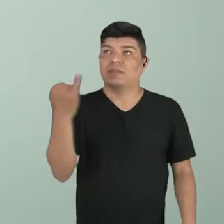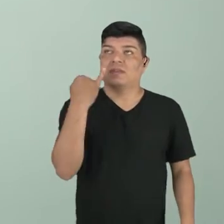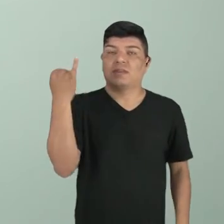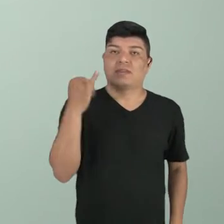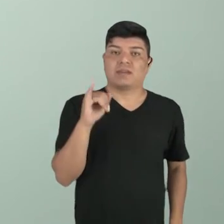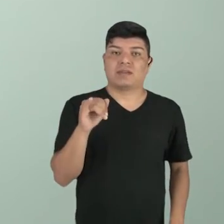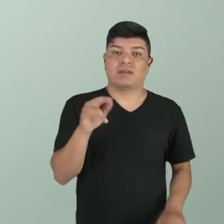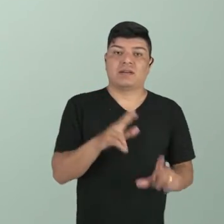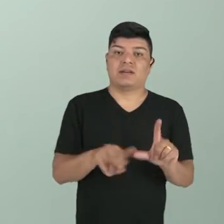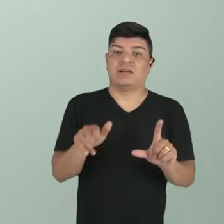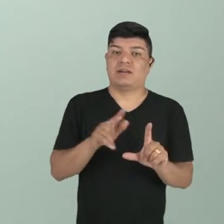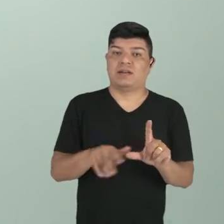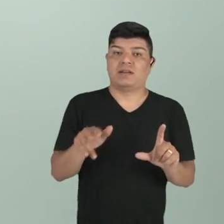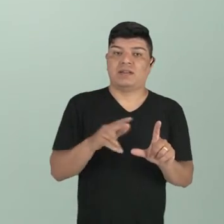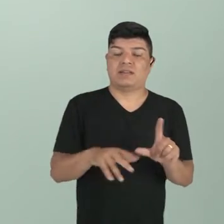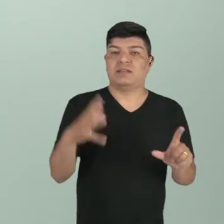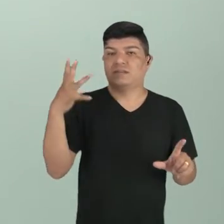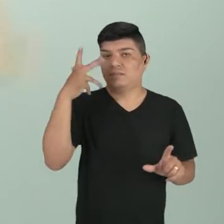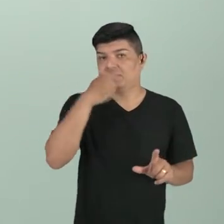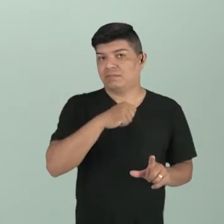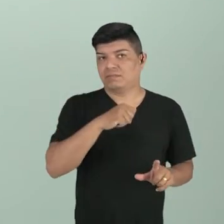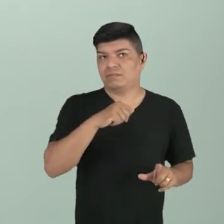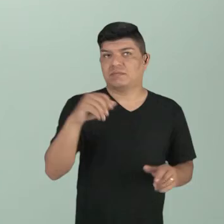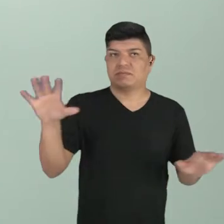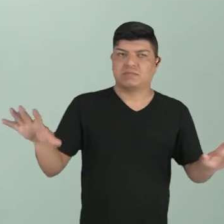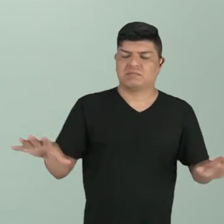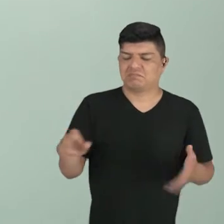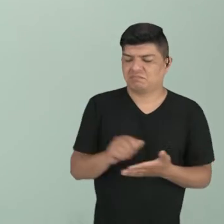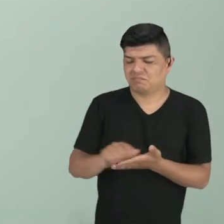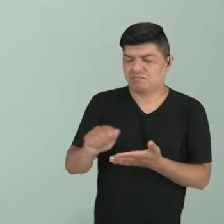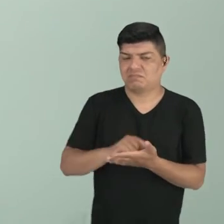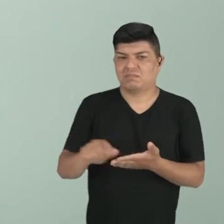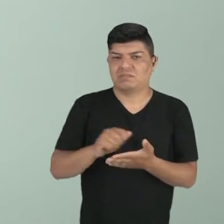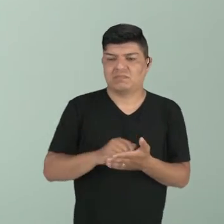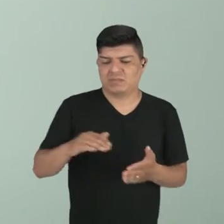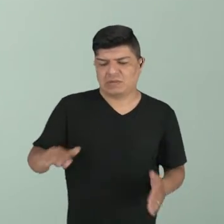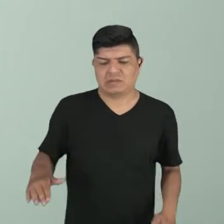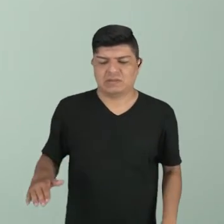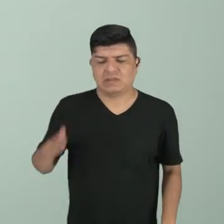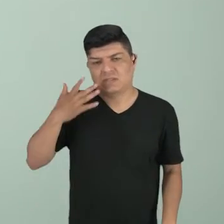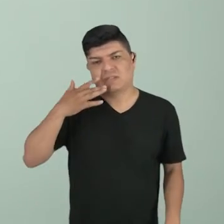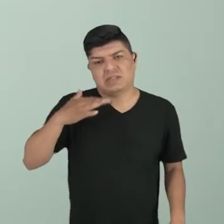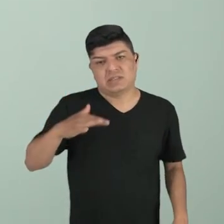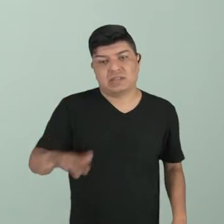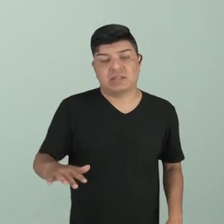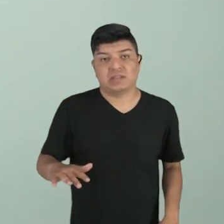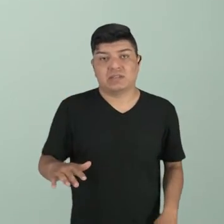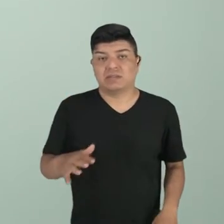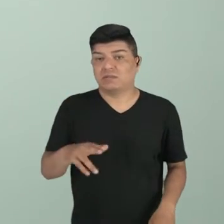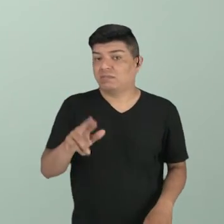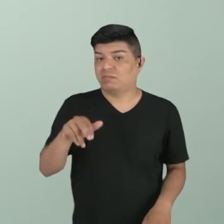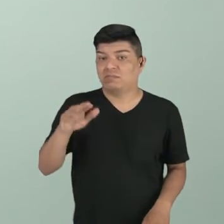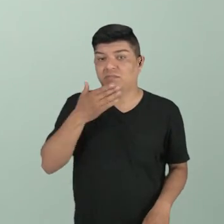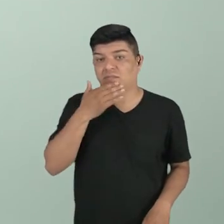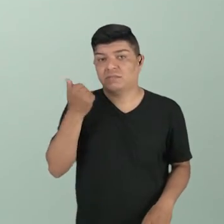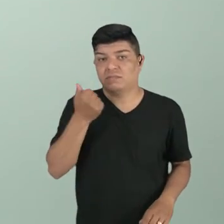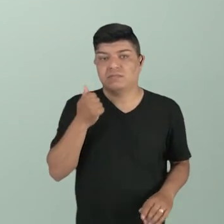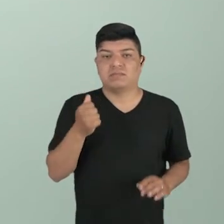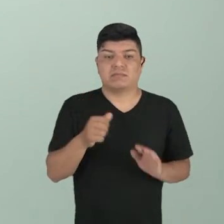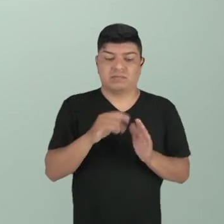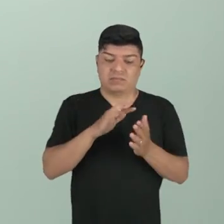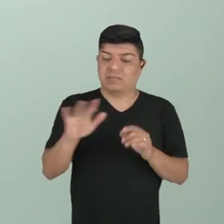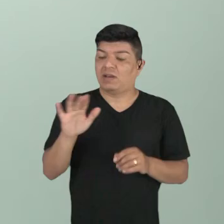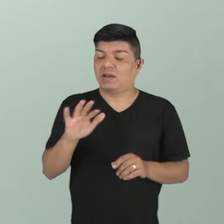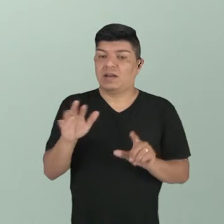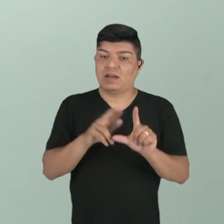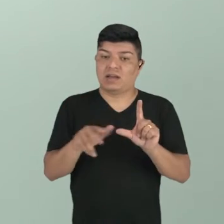letra legível. Ah, professora, mas eu escrevo assim desde criança, nunca consegui melhorar. Galera, é letra legível.